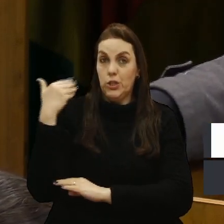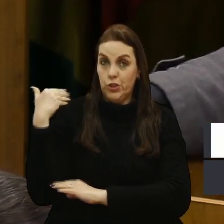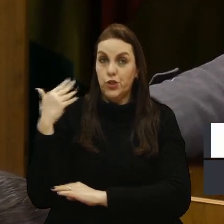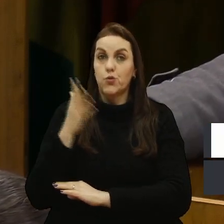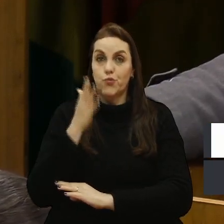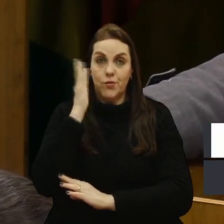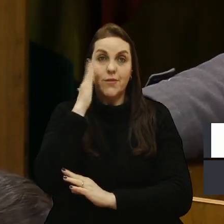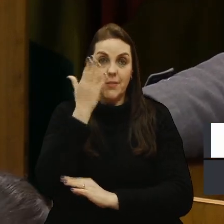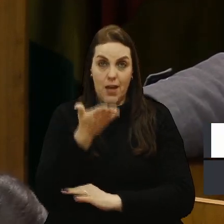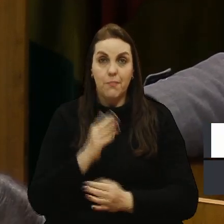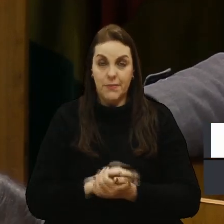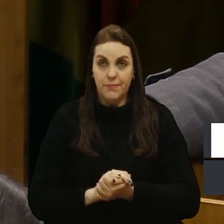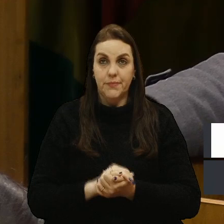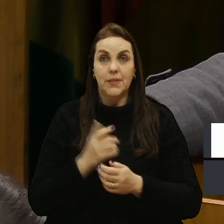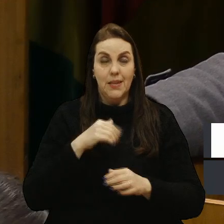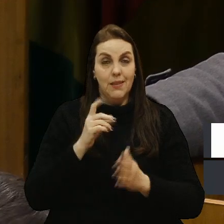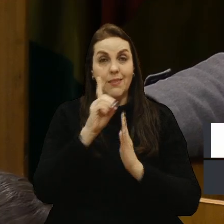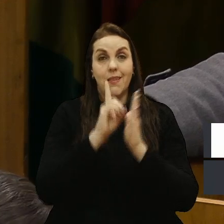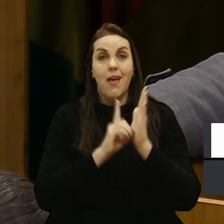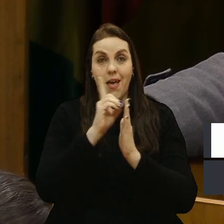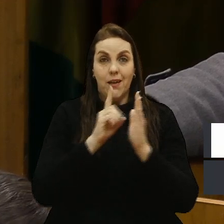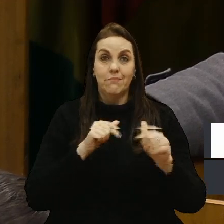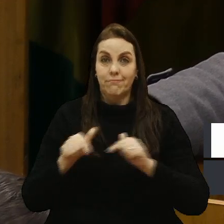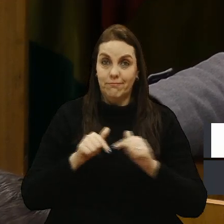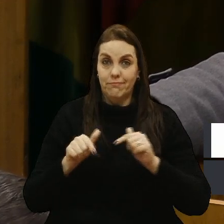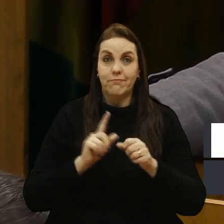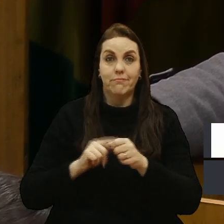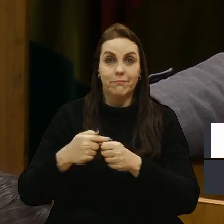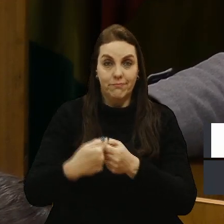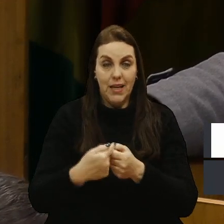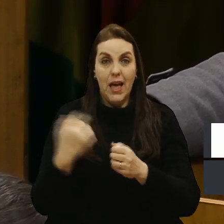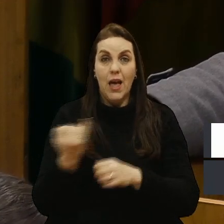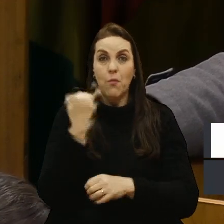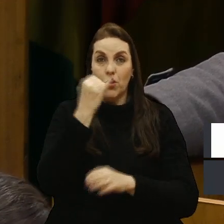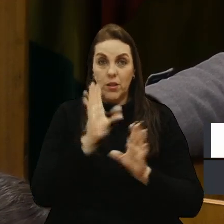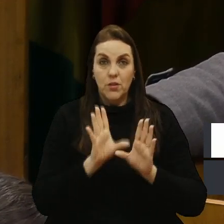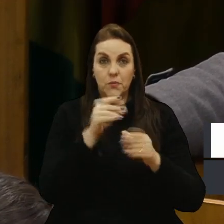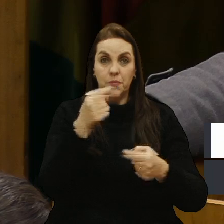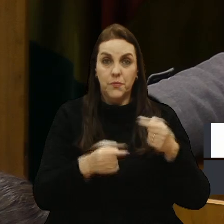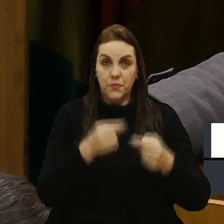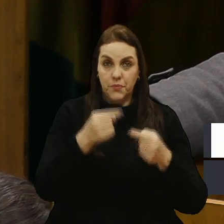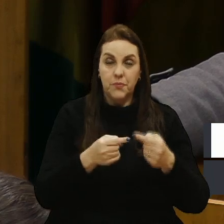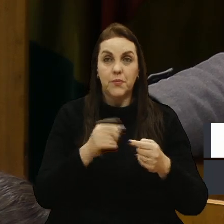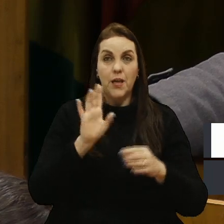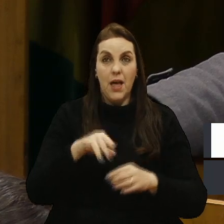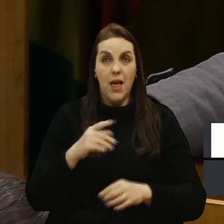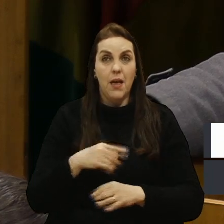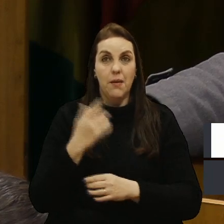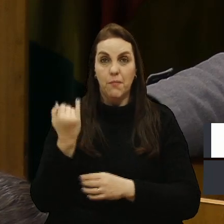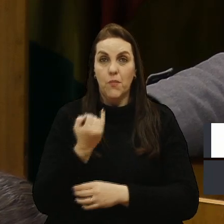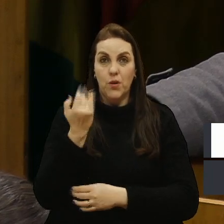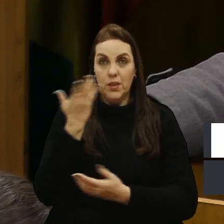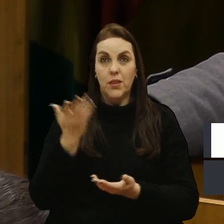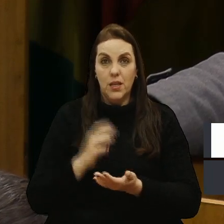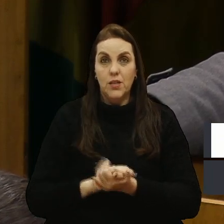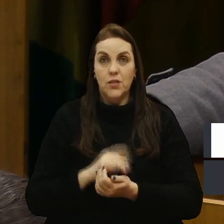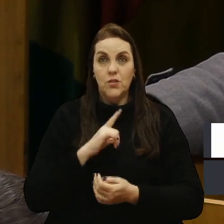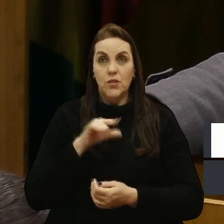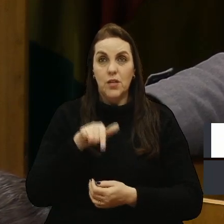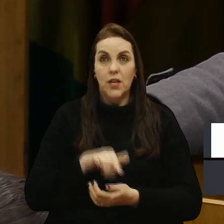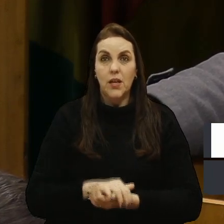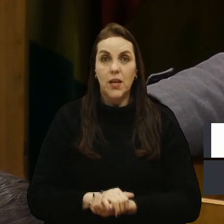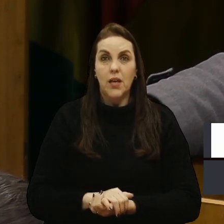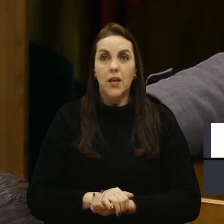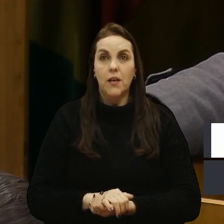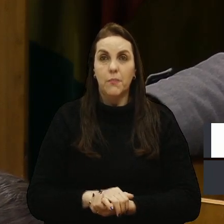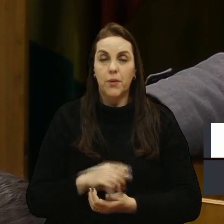Tem décadas de atuação na cidade. Então é importante, a frente parlamentar é louvável, o tema é imprescindível para o momento que nós vivemos na nossa cidade, especialmente